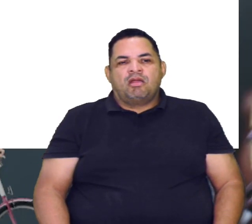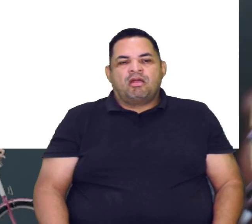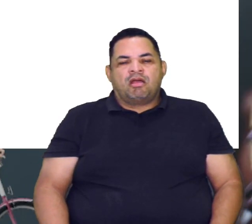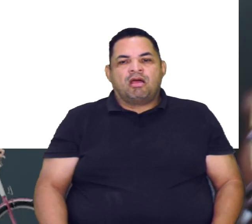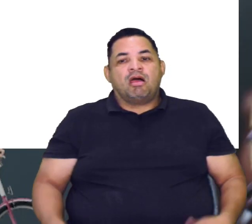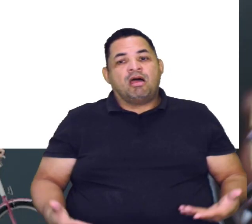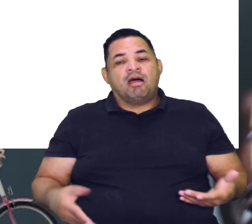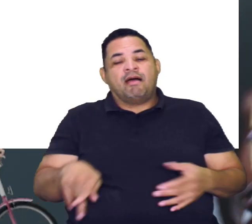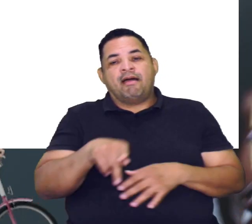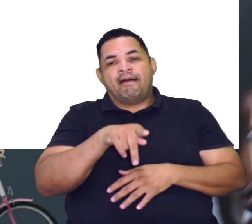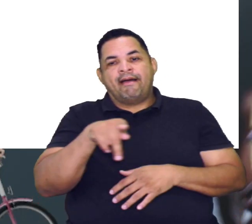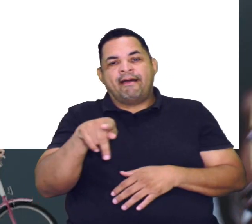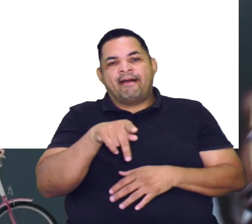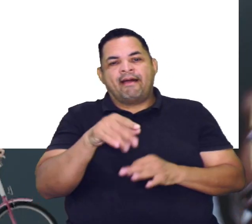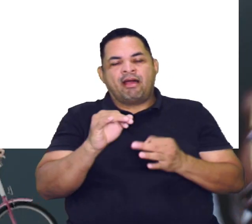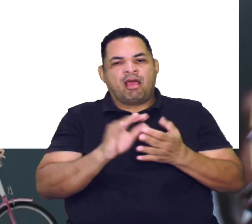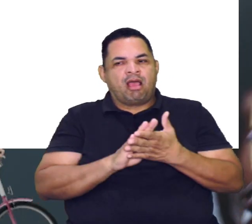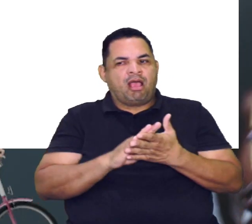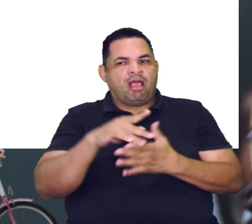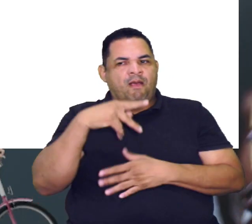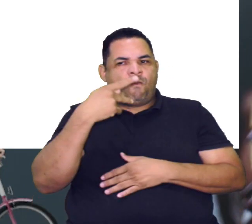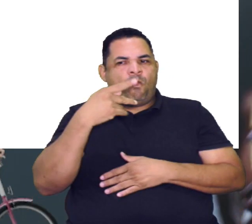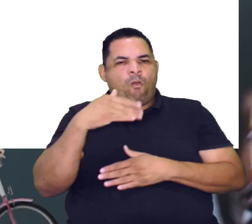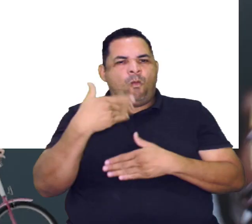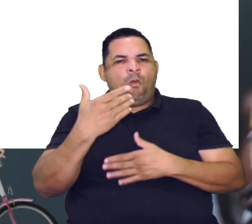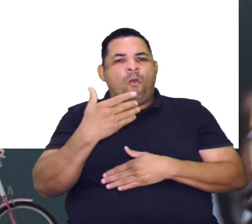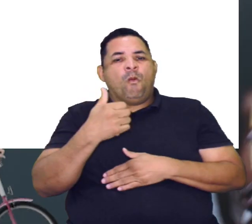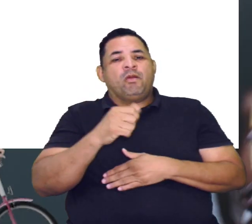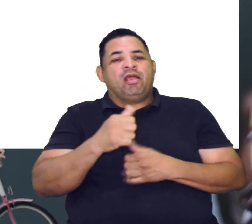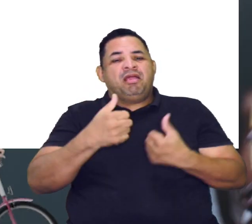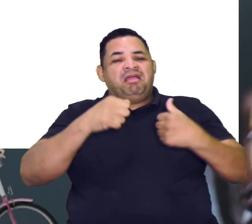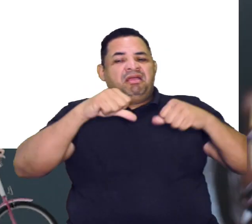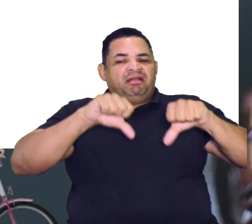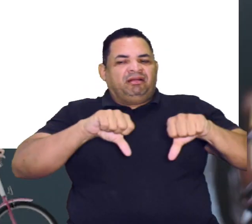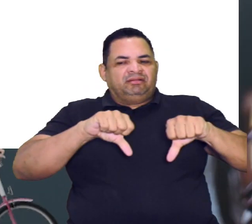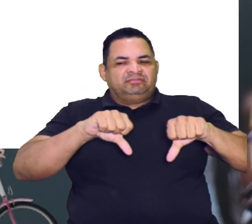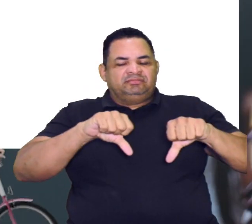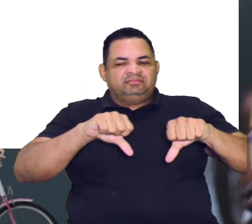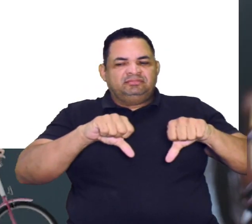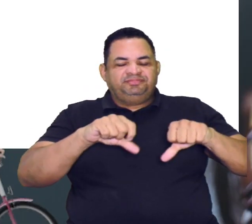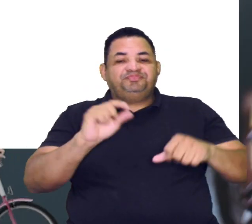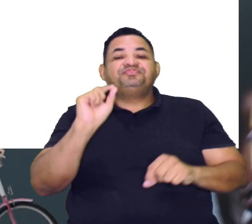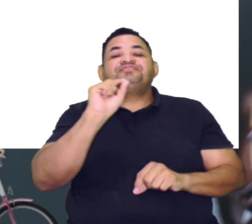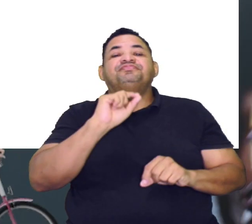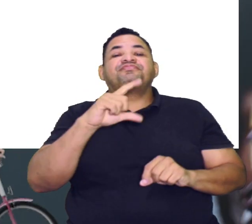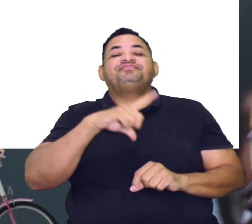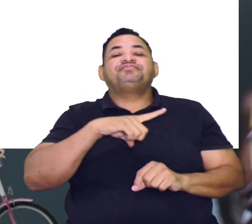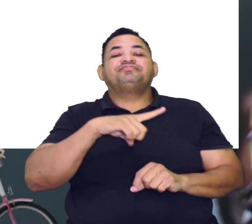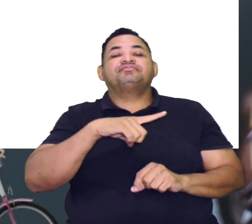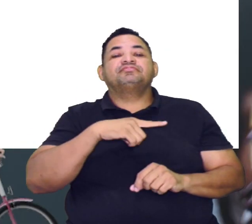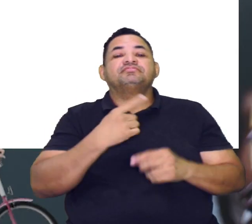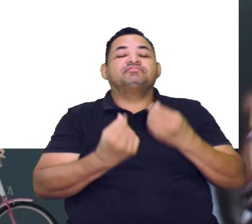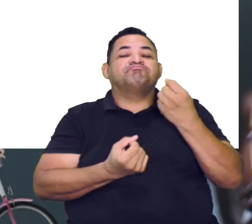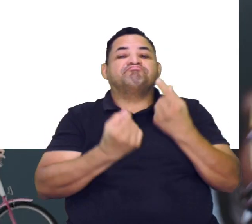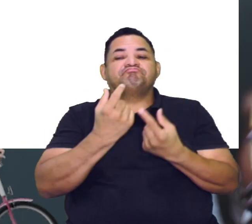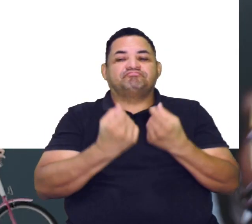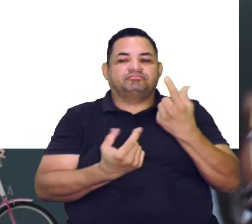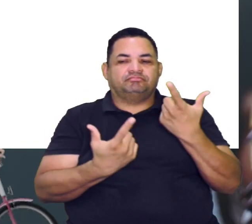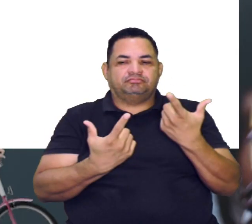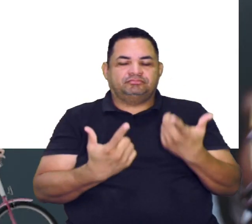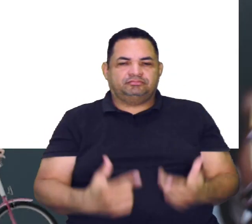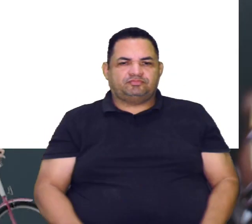os pontos negativos, não é isso? Que pontos seriam esses que eu poderia citar aqui para vocês? Alguns